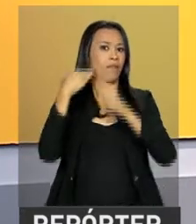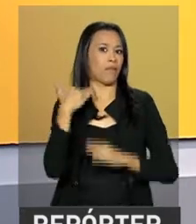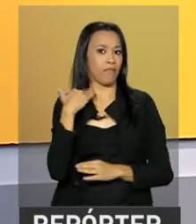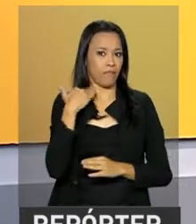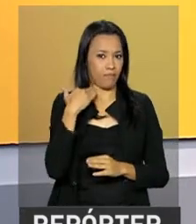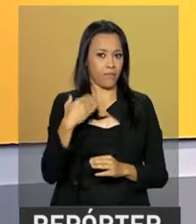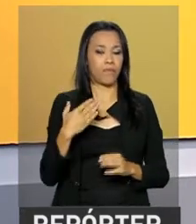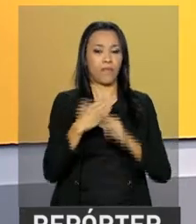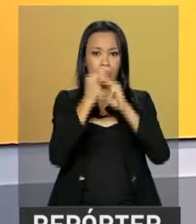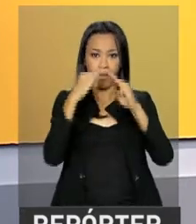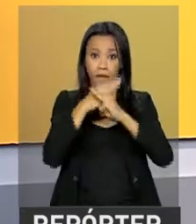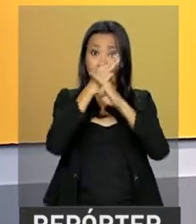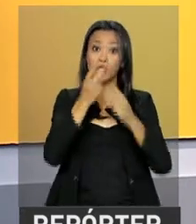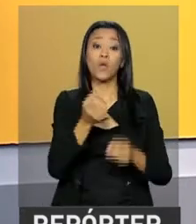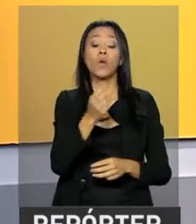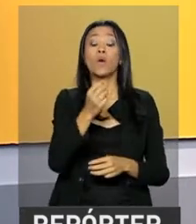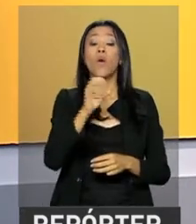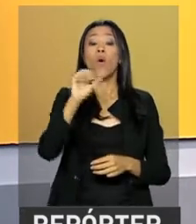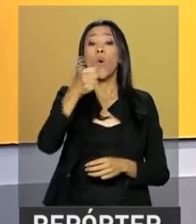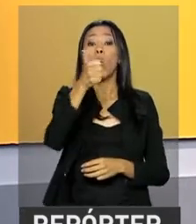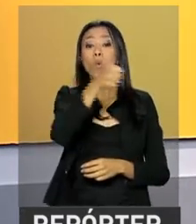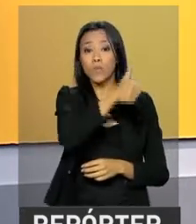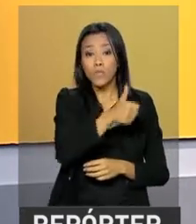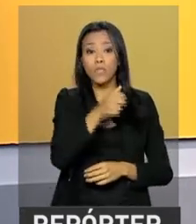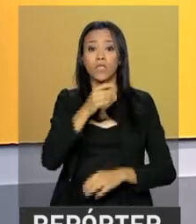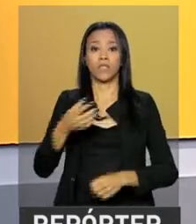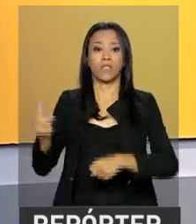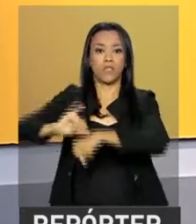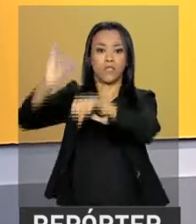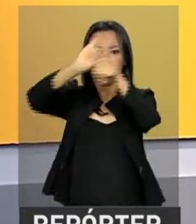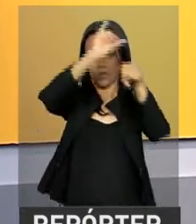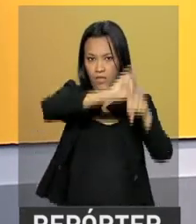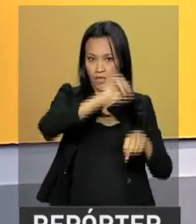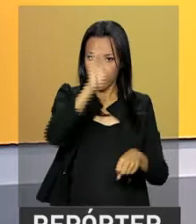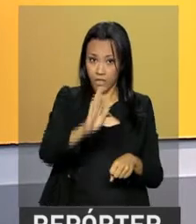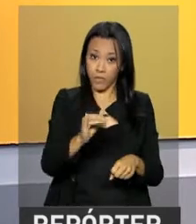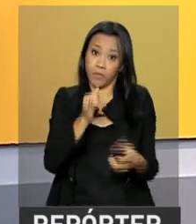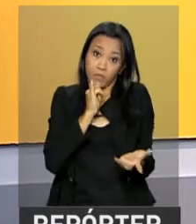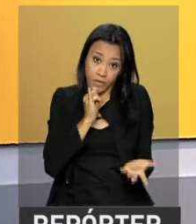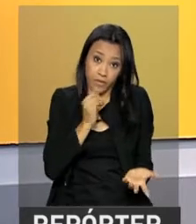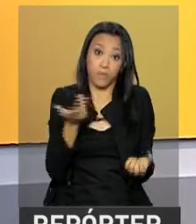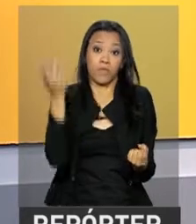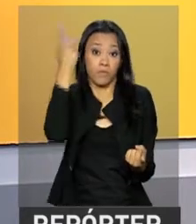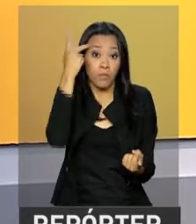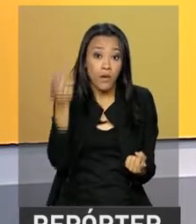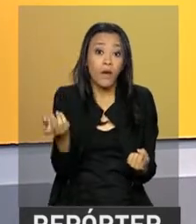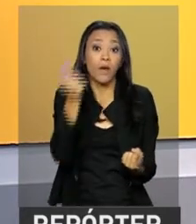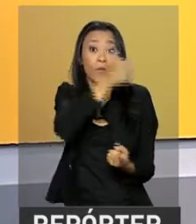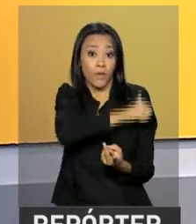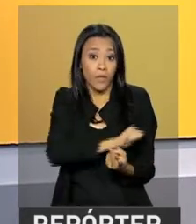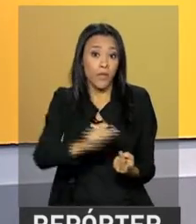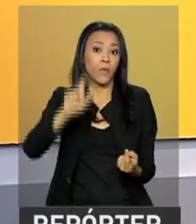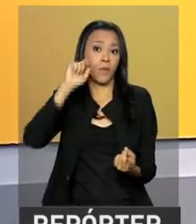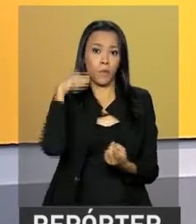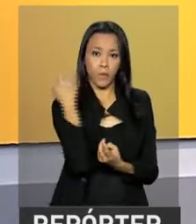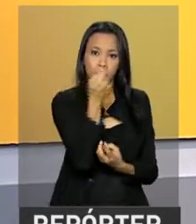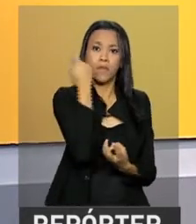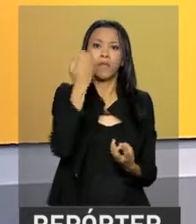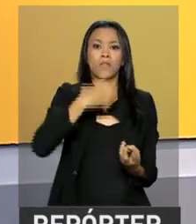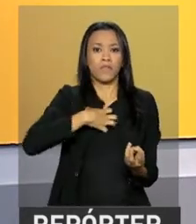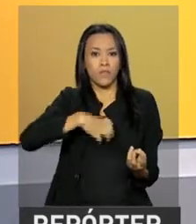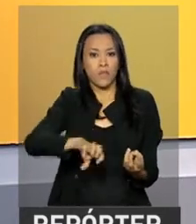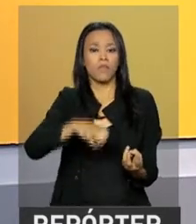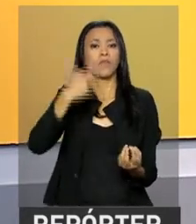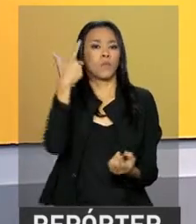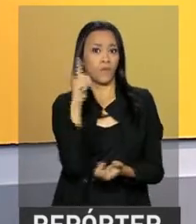unidades em 11 estão sendo ofertados unidades em 11 cidades brasileiras incluindo são paulo rio de janeiro porto alegre salvador